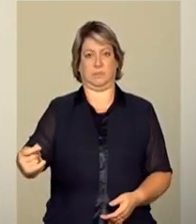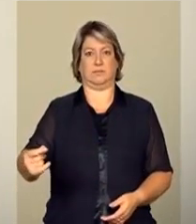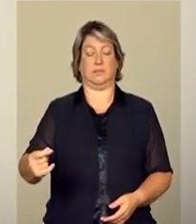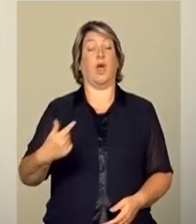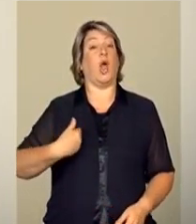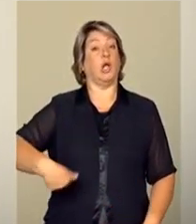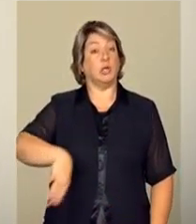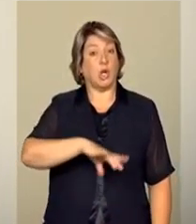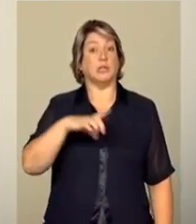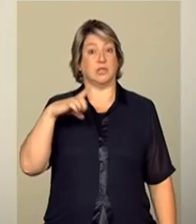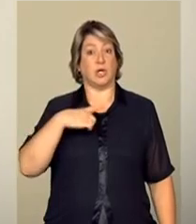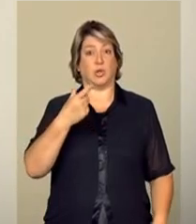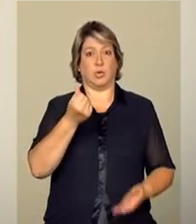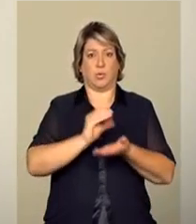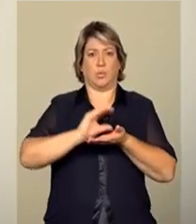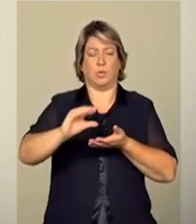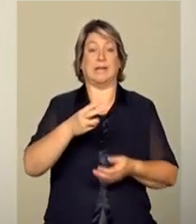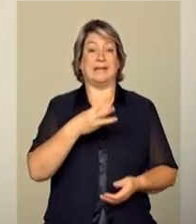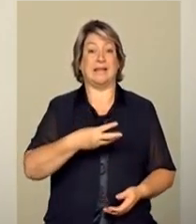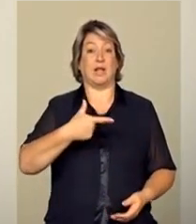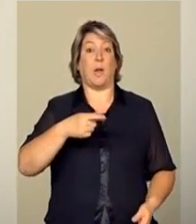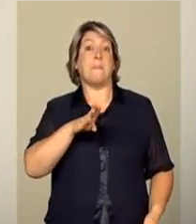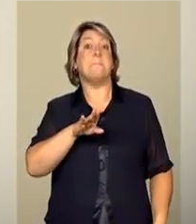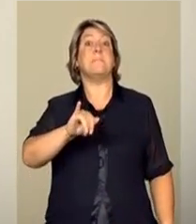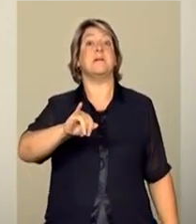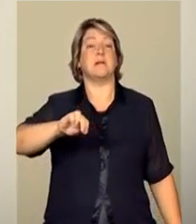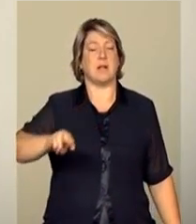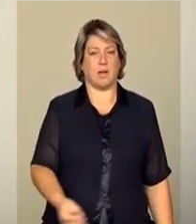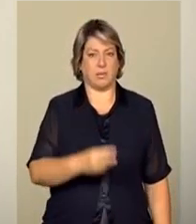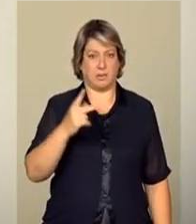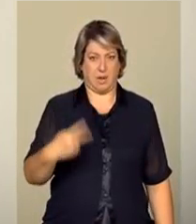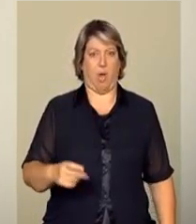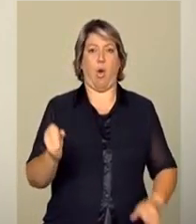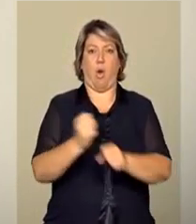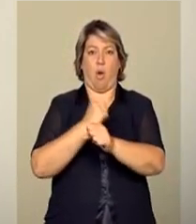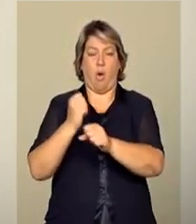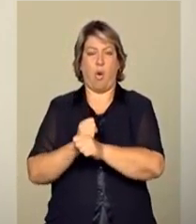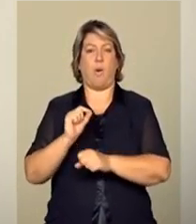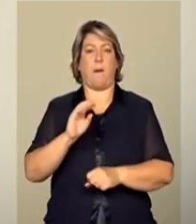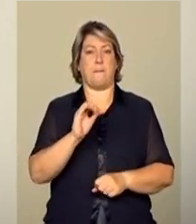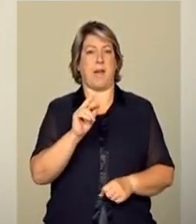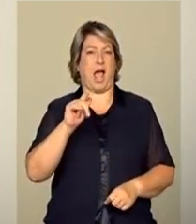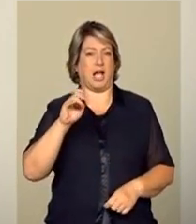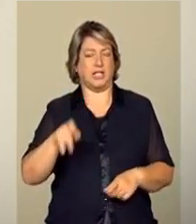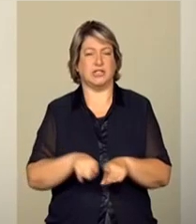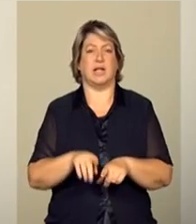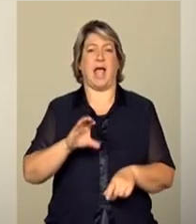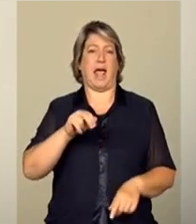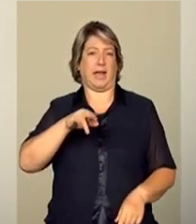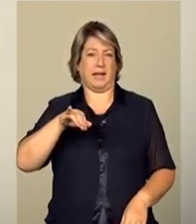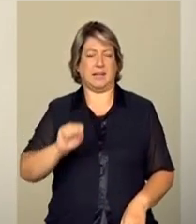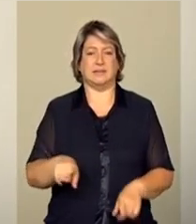Luciano estamos investindo 32 bilhões nessas obras são barragens canais